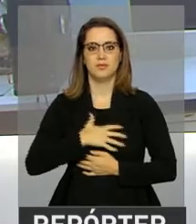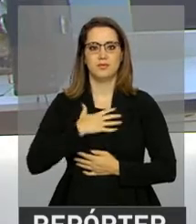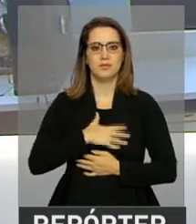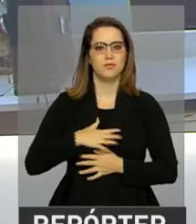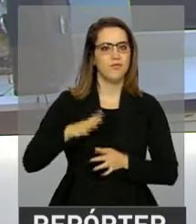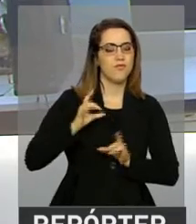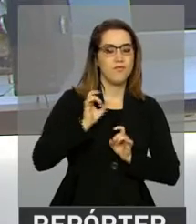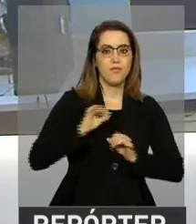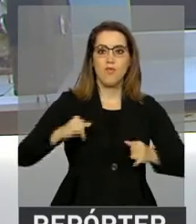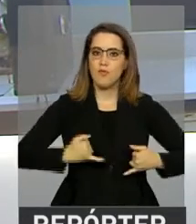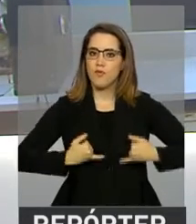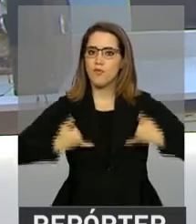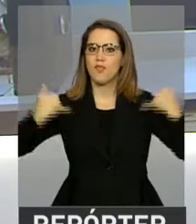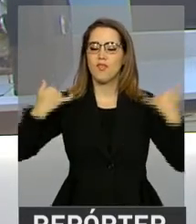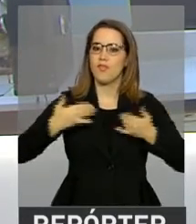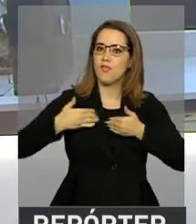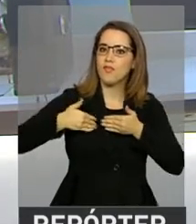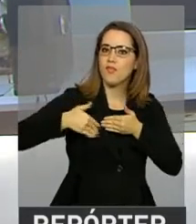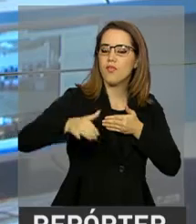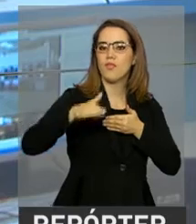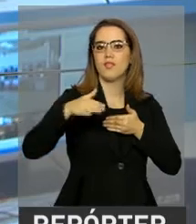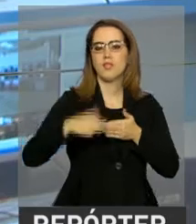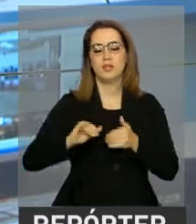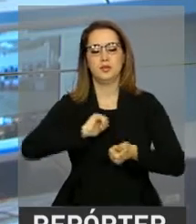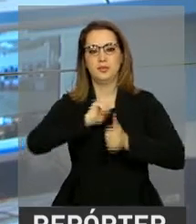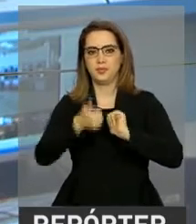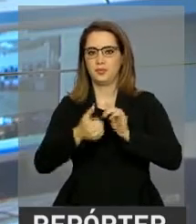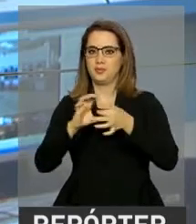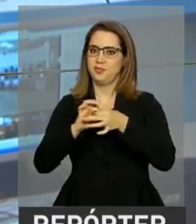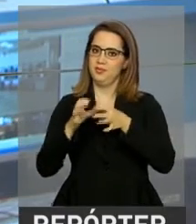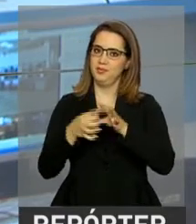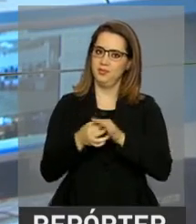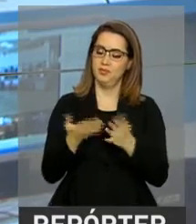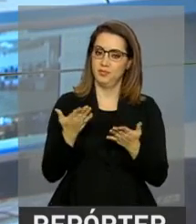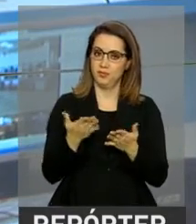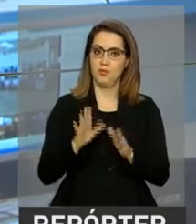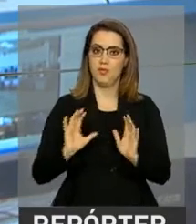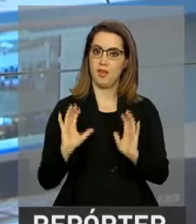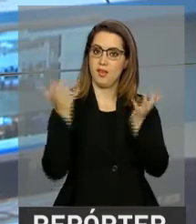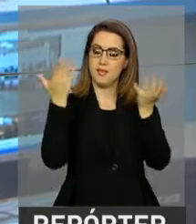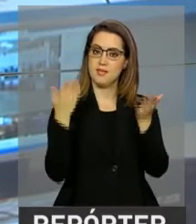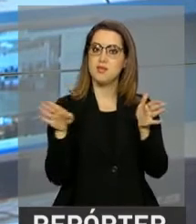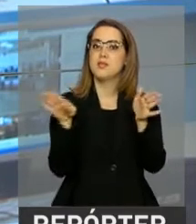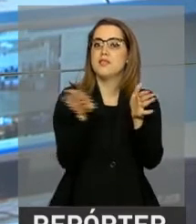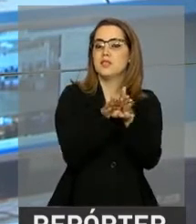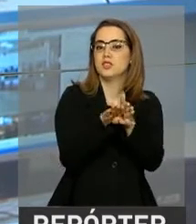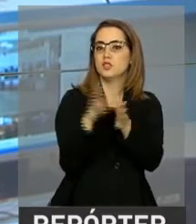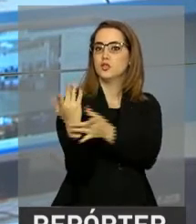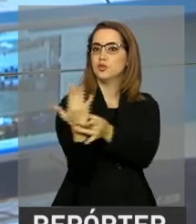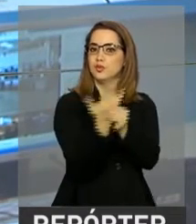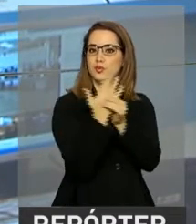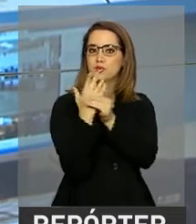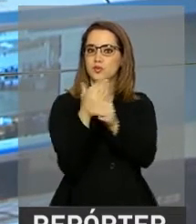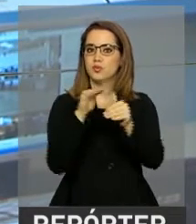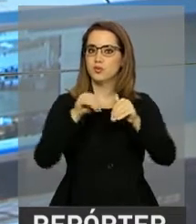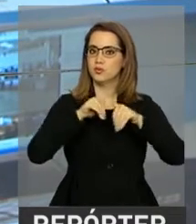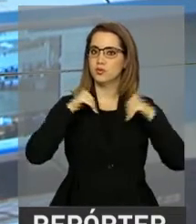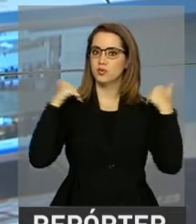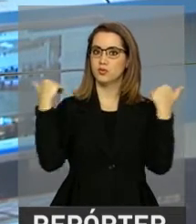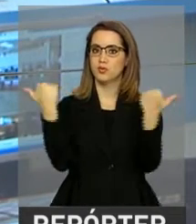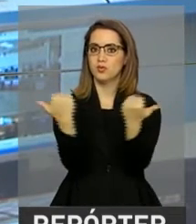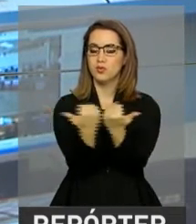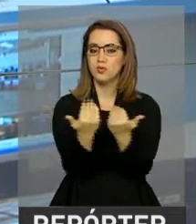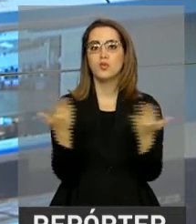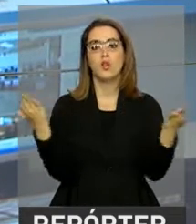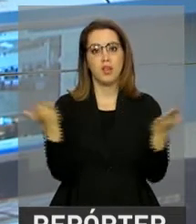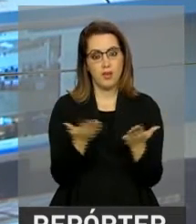grande festa de abertura dos Jogos Olímpicos. E a cerimônia começa com a chegada da tocha olímpica ao Maracanã. Mas antes,